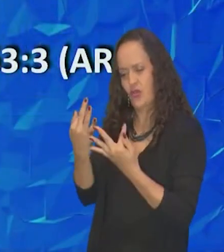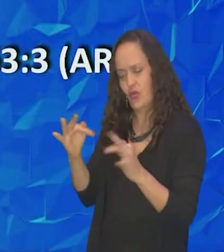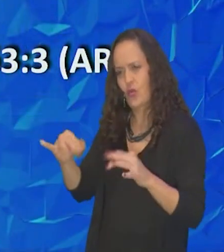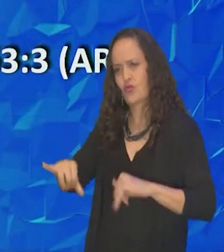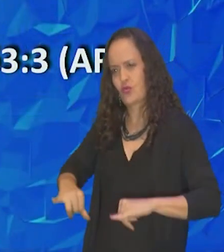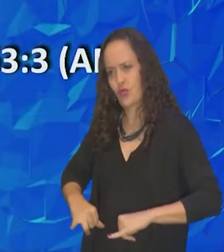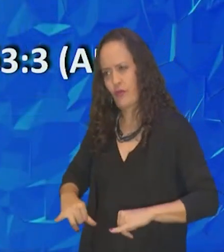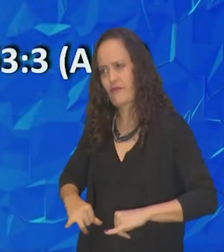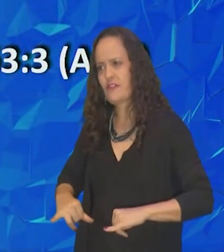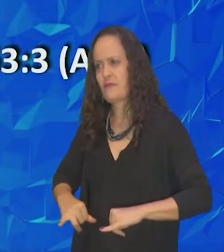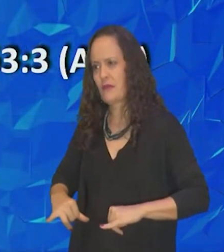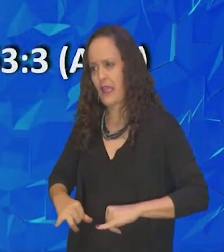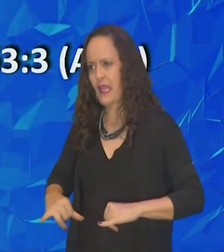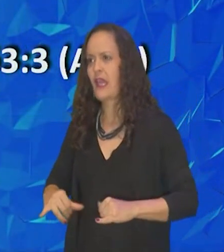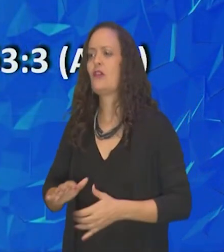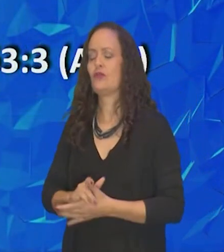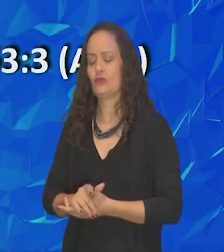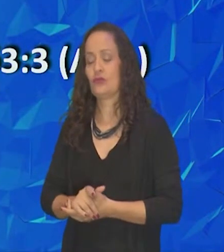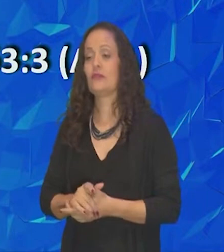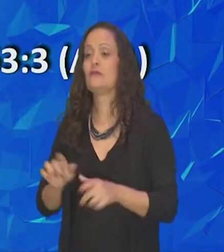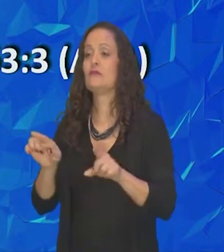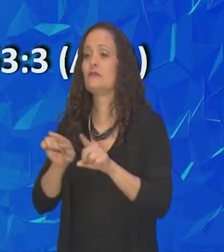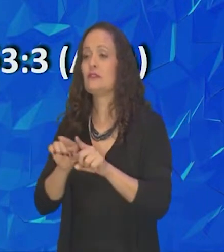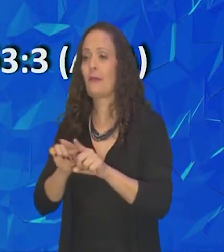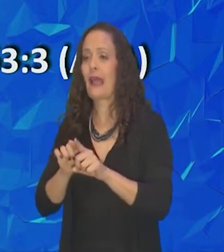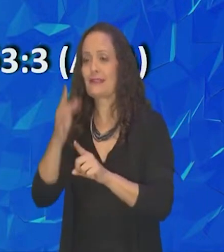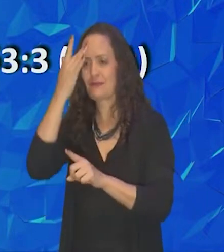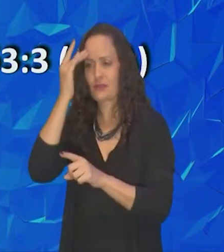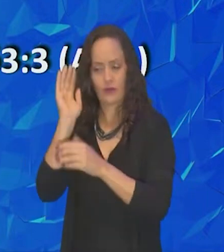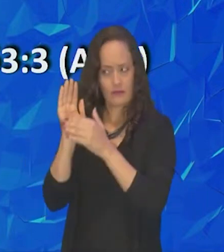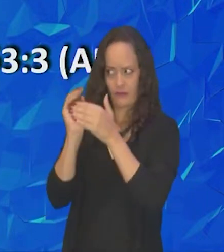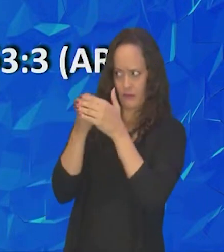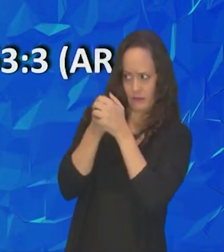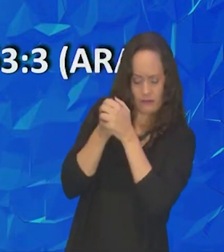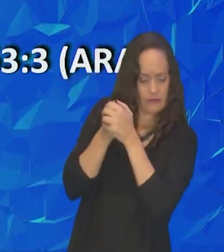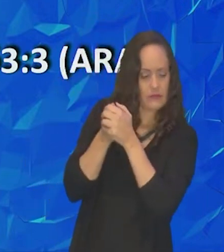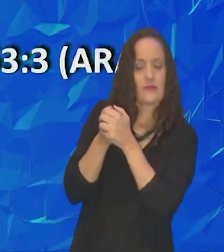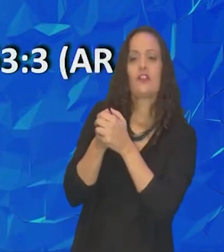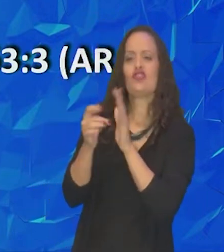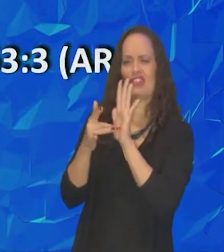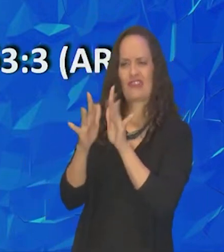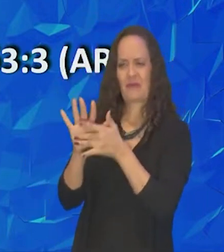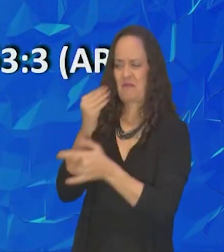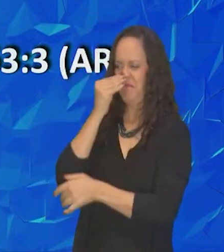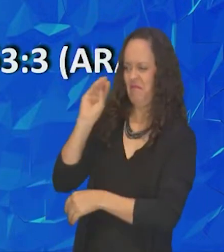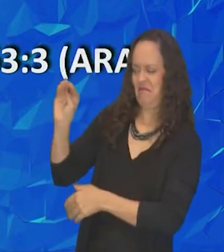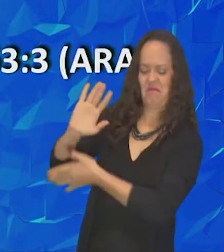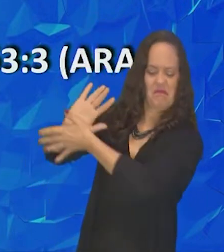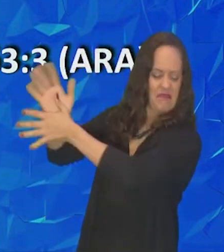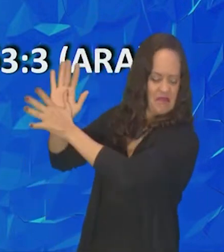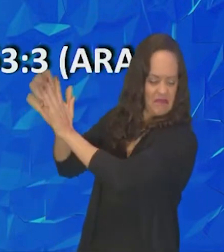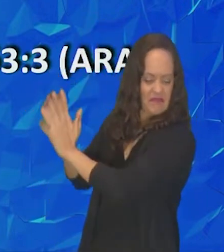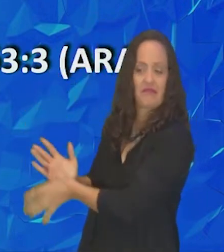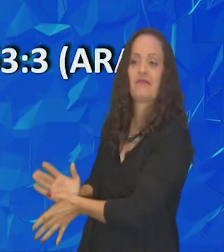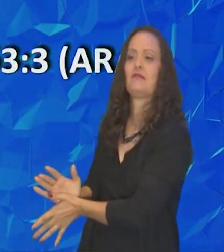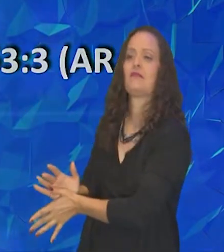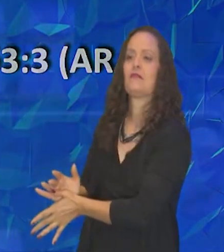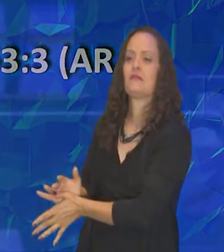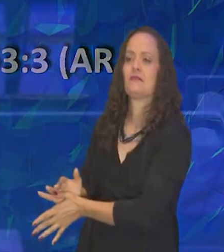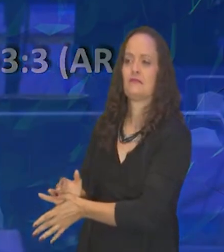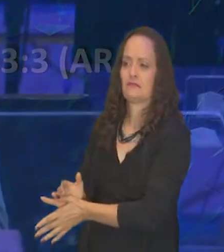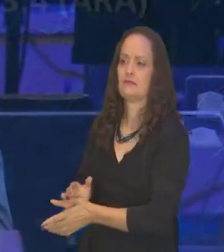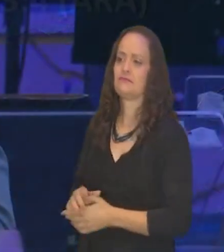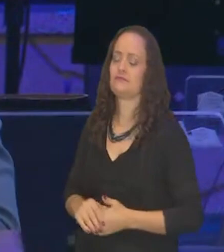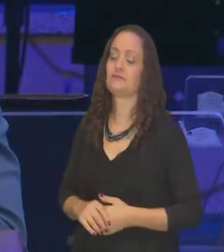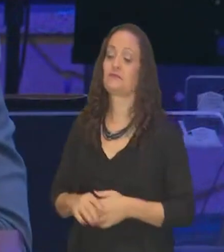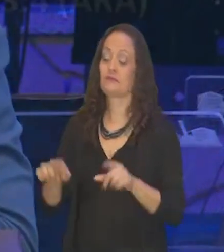padecer, e como um de quem os homens escondem o rosto, ele era desprezado e dele não fizemos caso. Verso